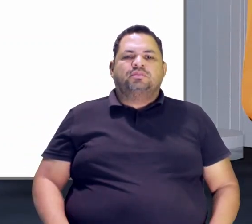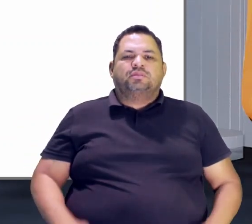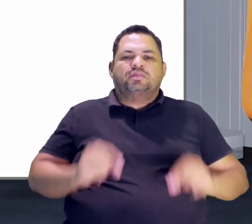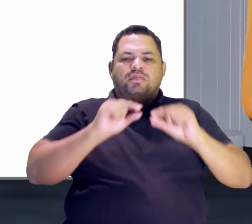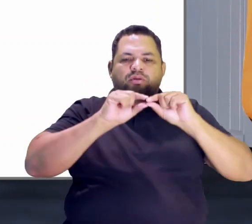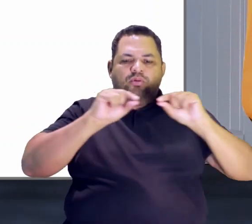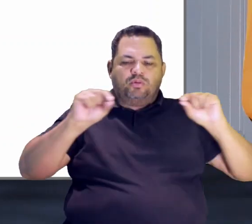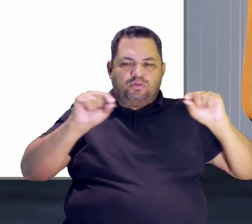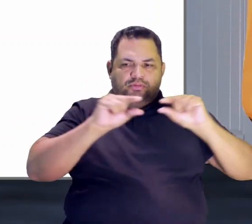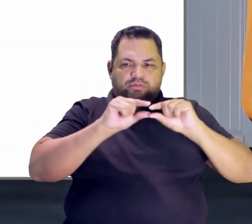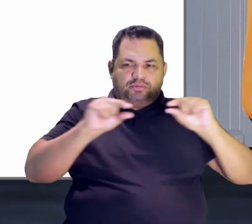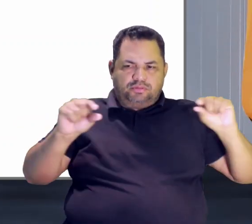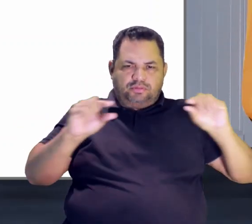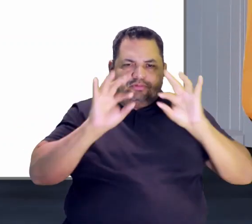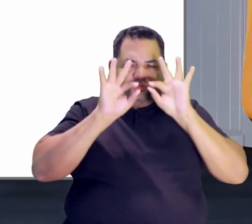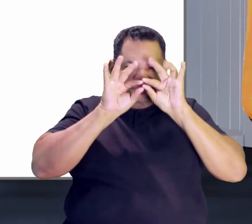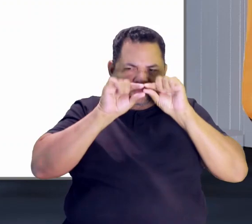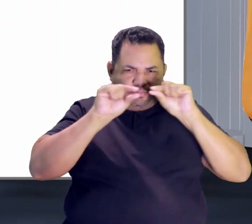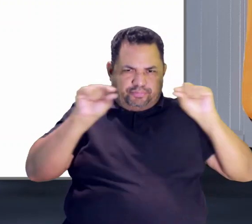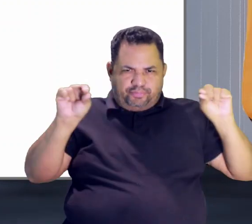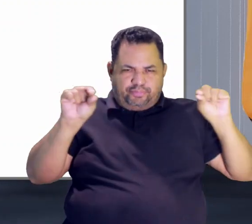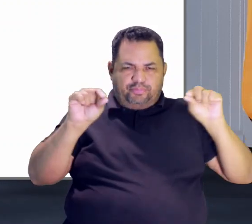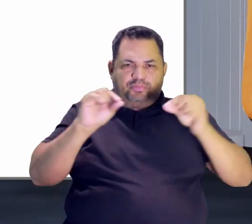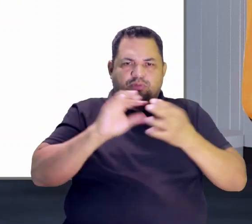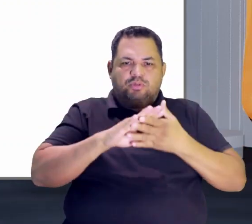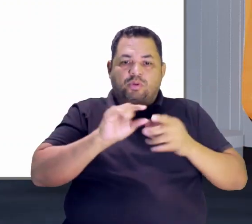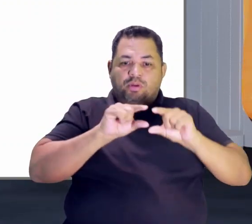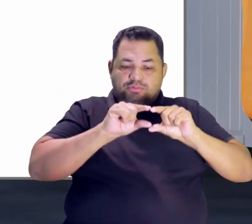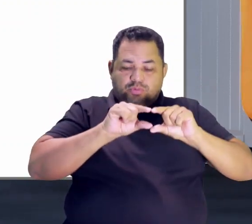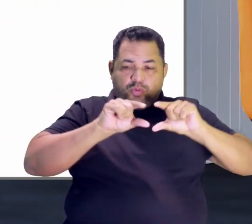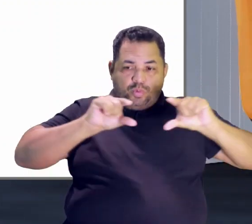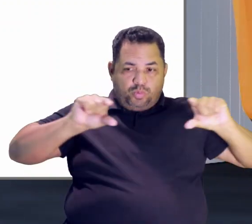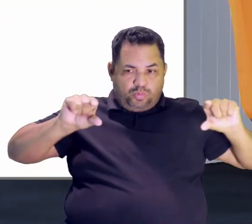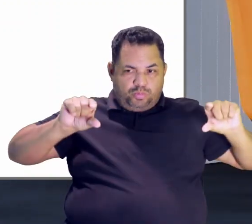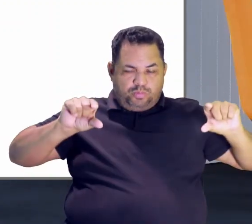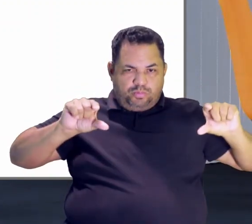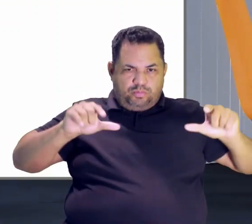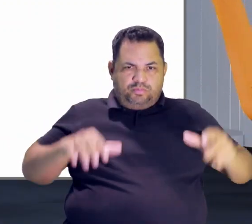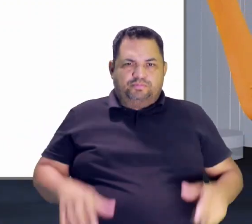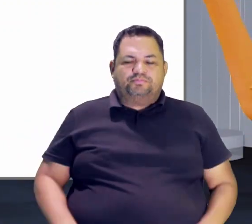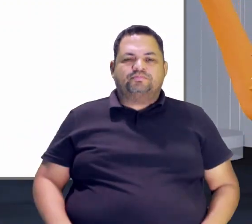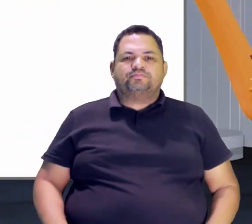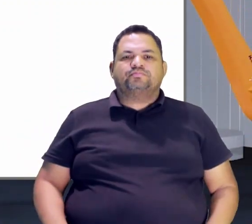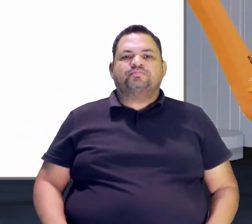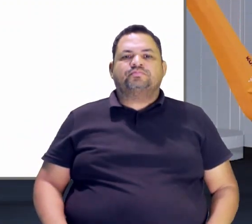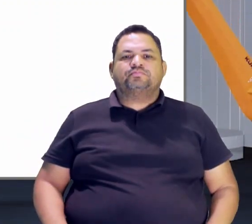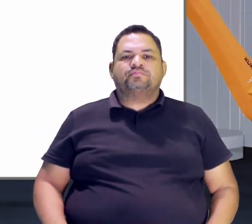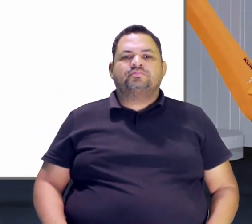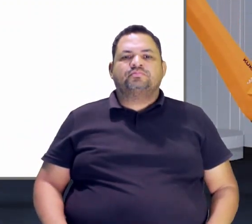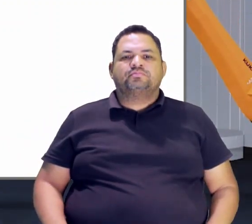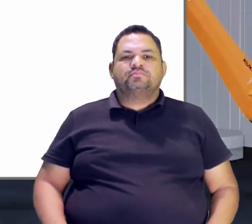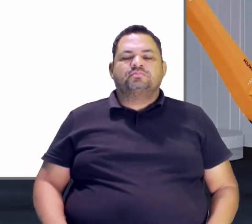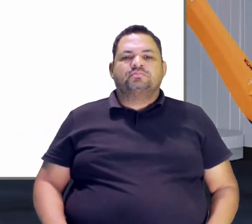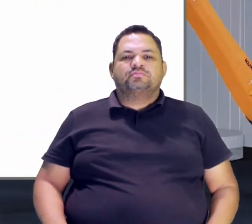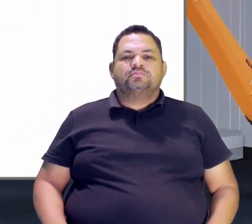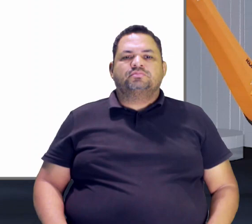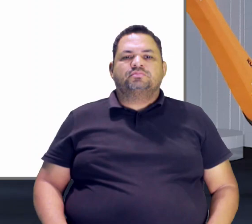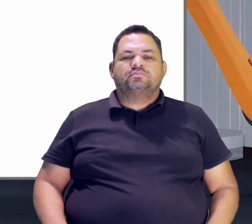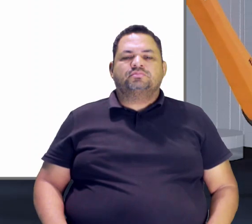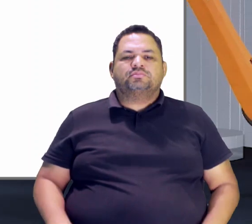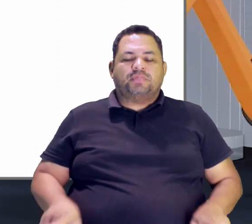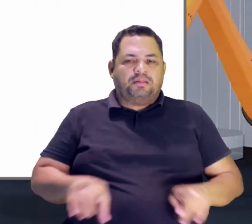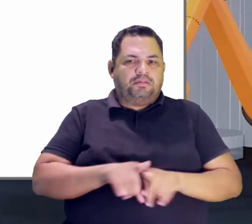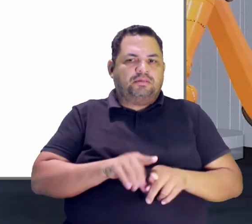barbante fininho, pode ser um fininho e um grosso. O grosso para suportar esses 2 litros. Se os dois suportar, pode ser do mesmo tamanho